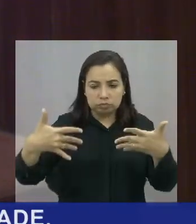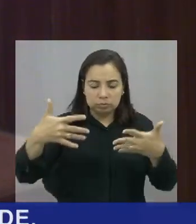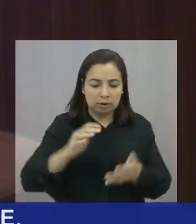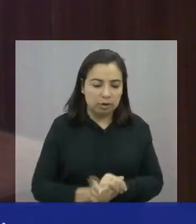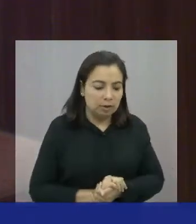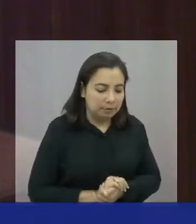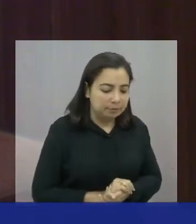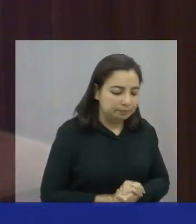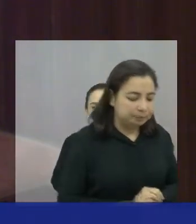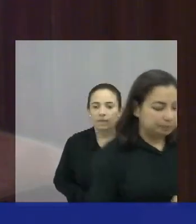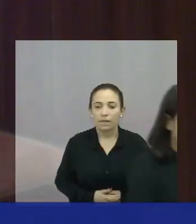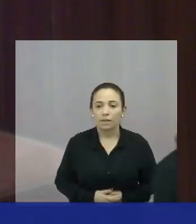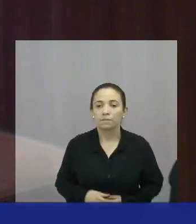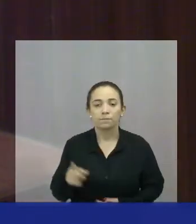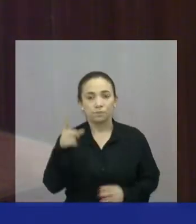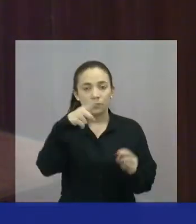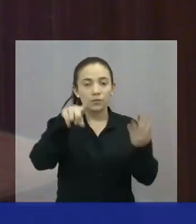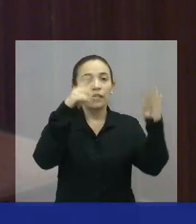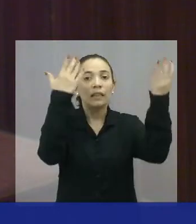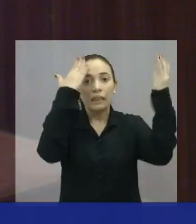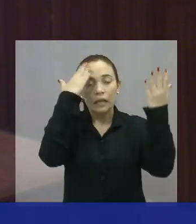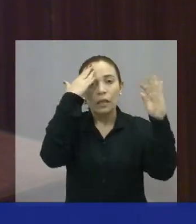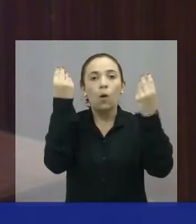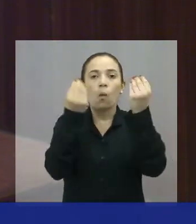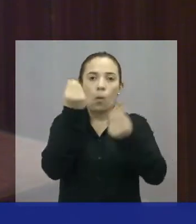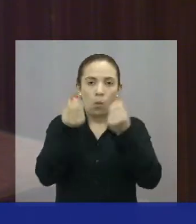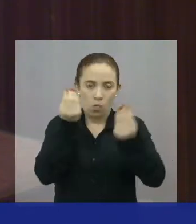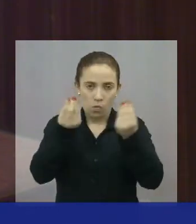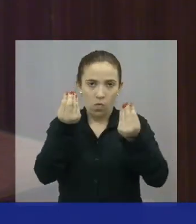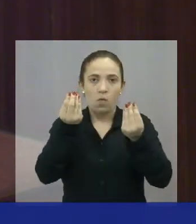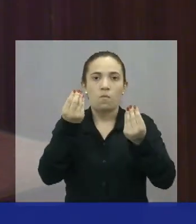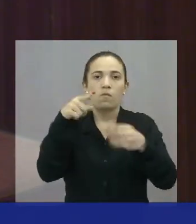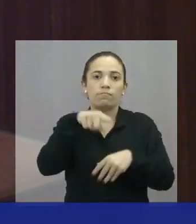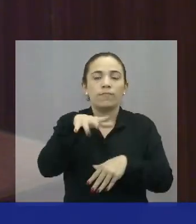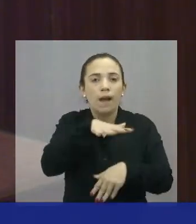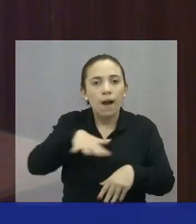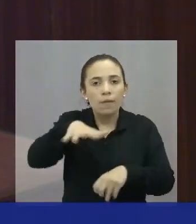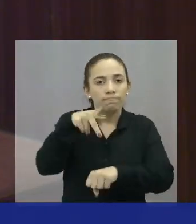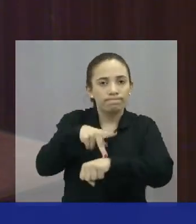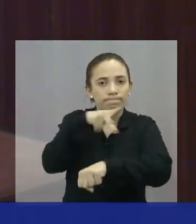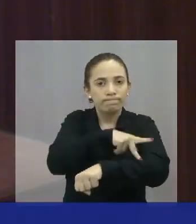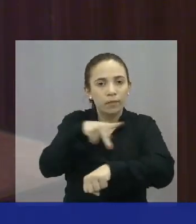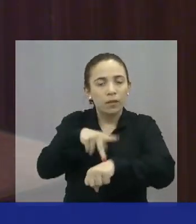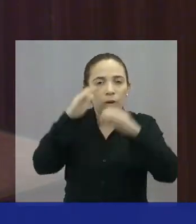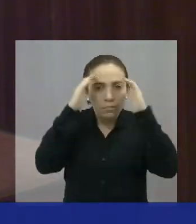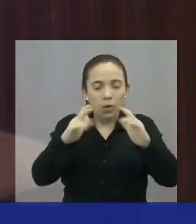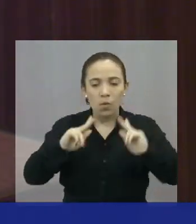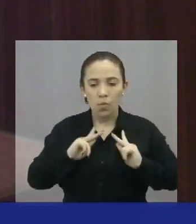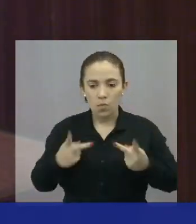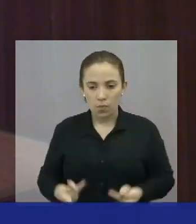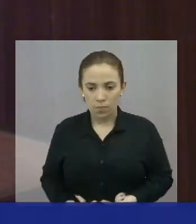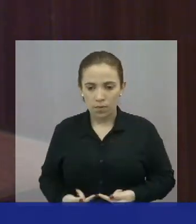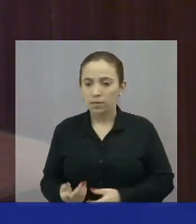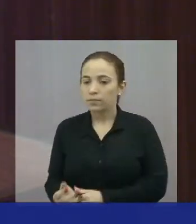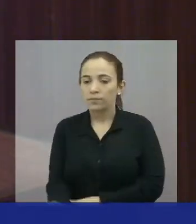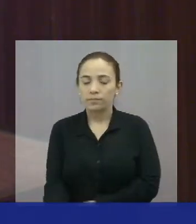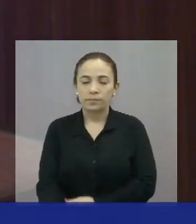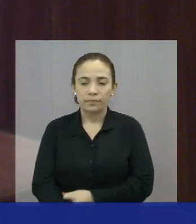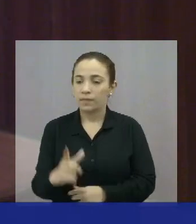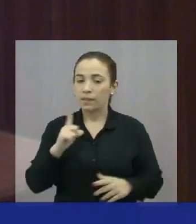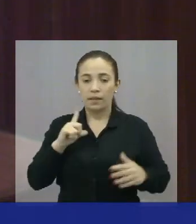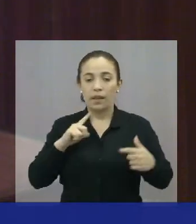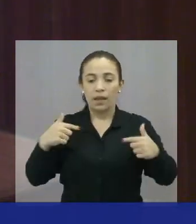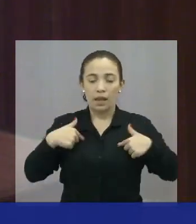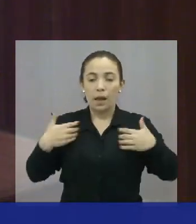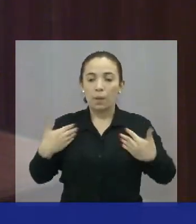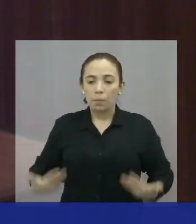entenderem como funciona a fiscalização dessa forma, uma fiscalização pedagógica, né, mais humanizada, que inclusive está aqui na minha camisa, que é o